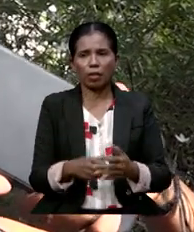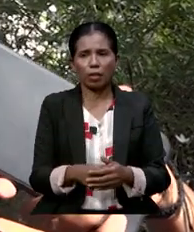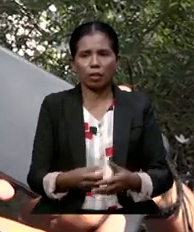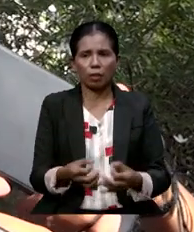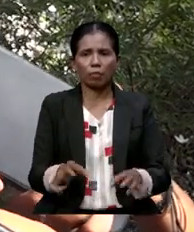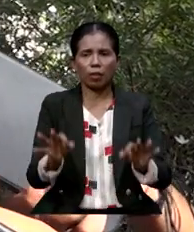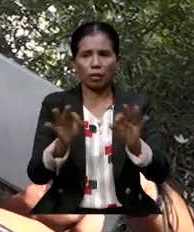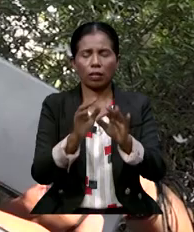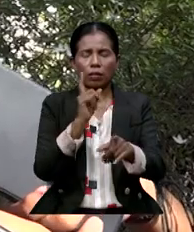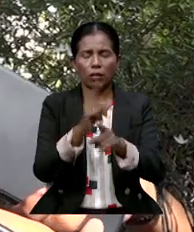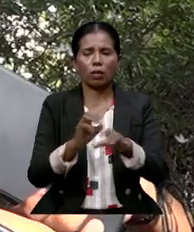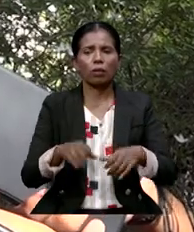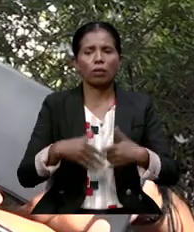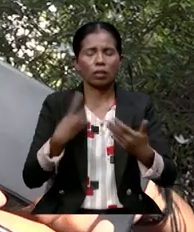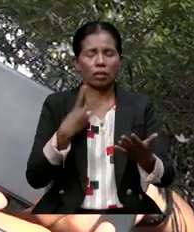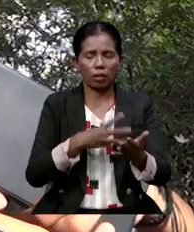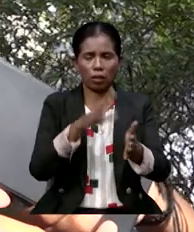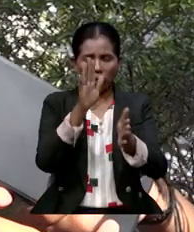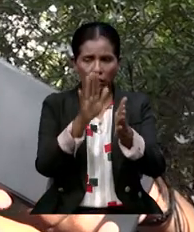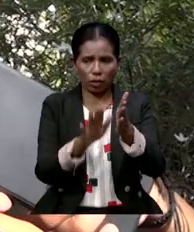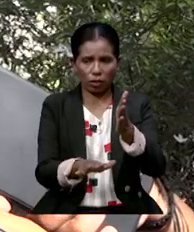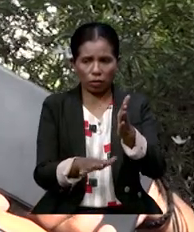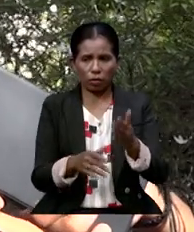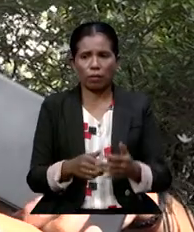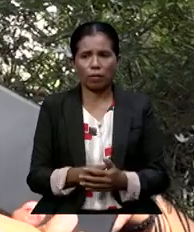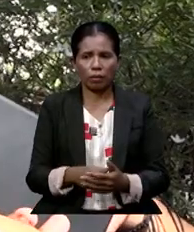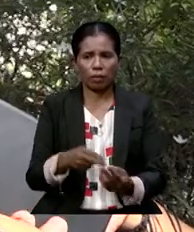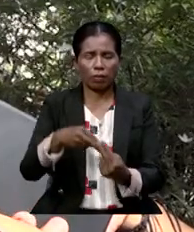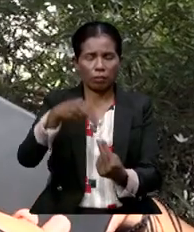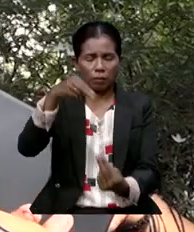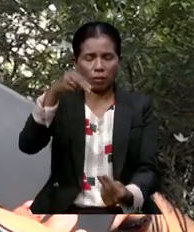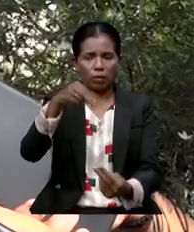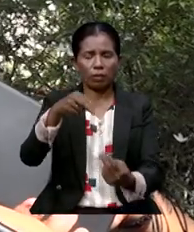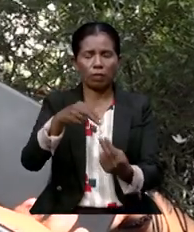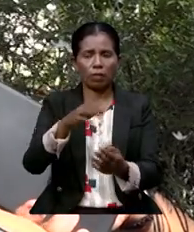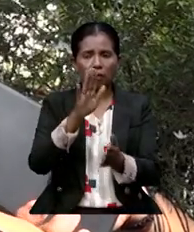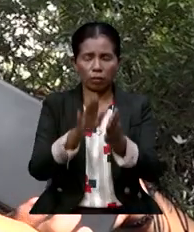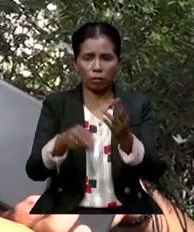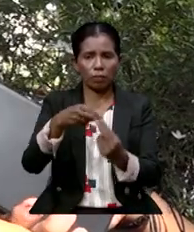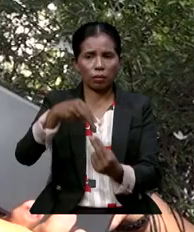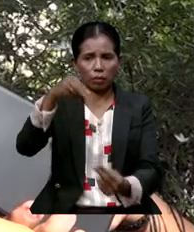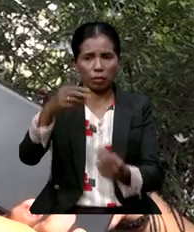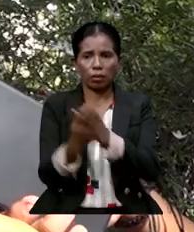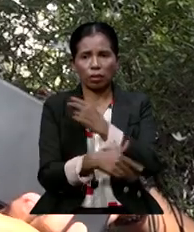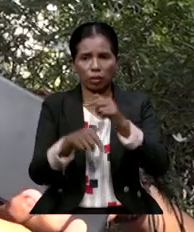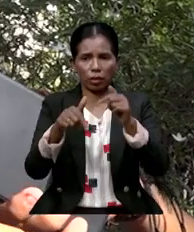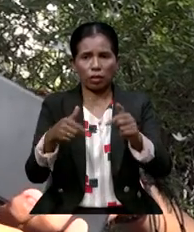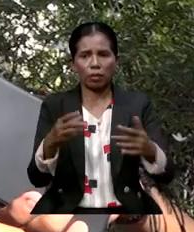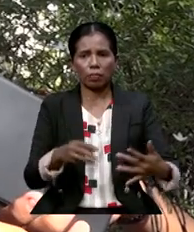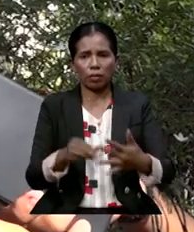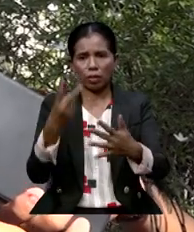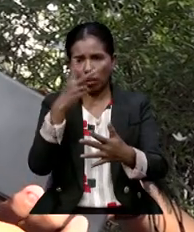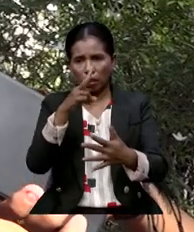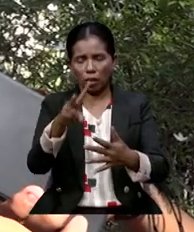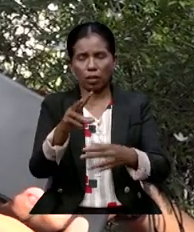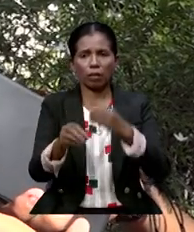importante tebes o insight to reduce ita nia malnutrisaun ia tenera la relaran esensial mos ita tenki hareba